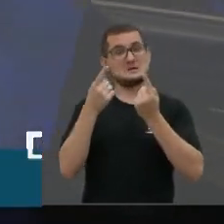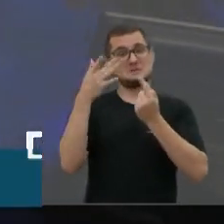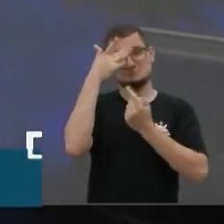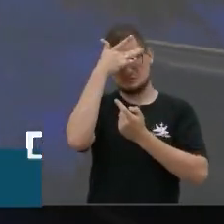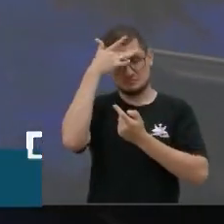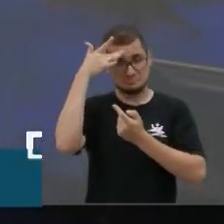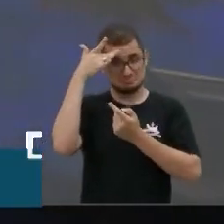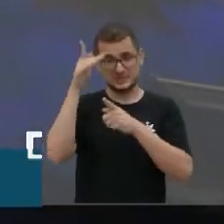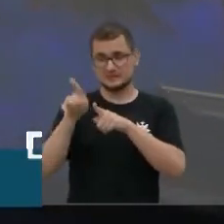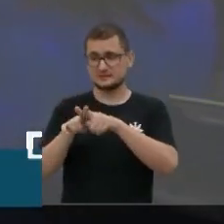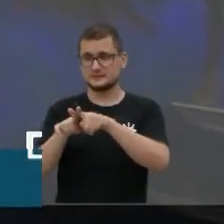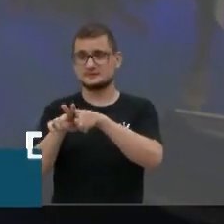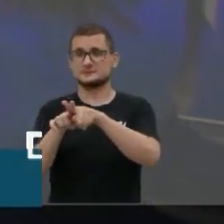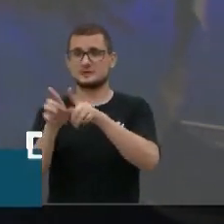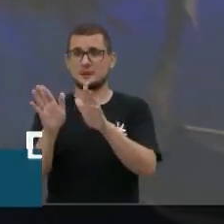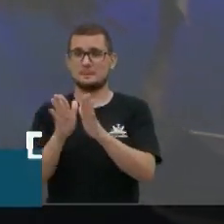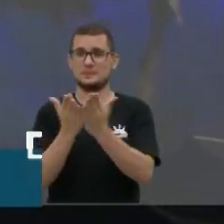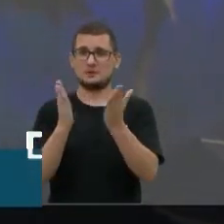irmão,